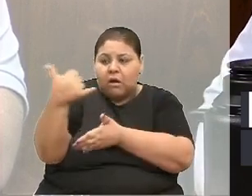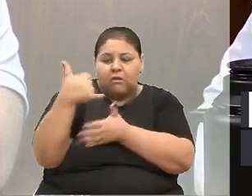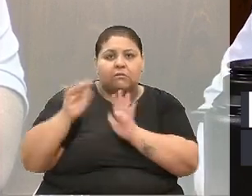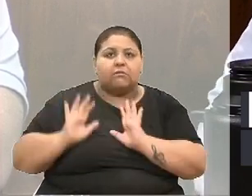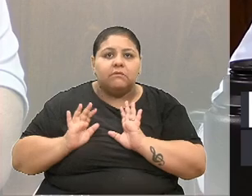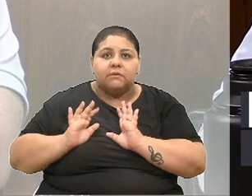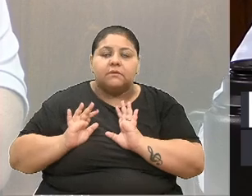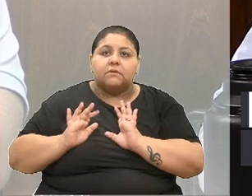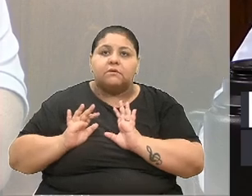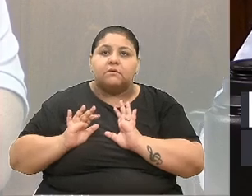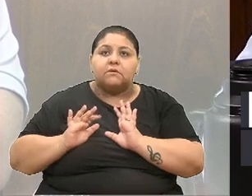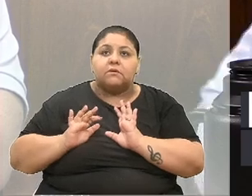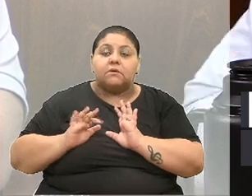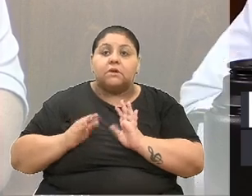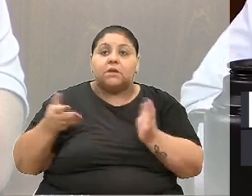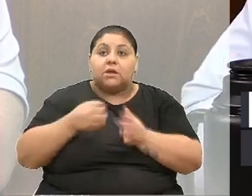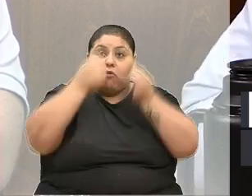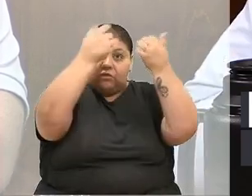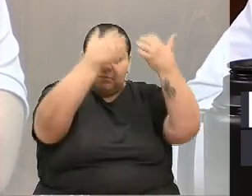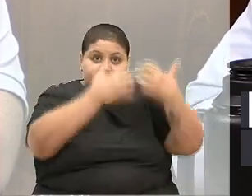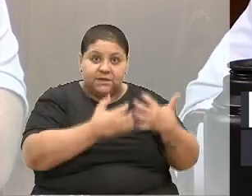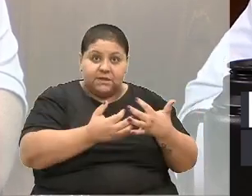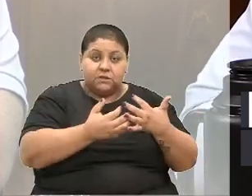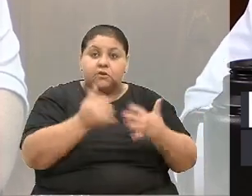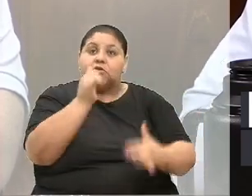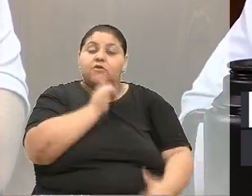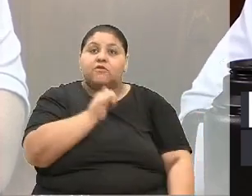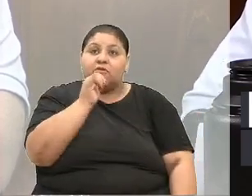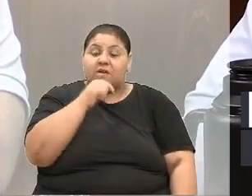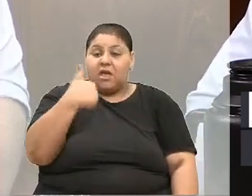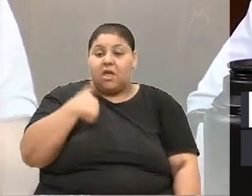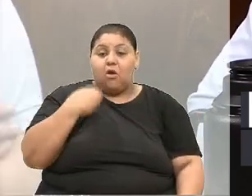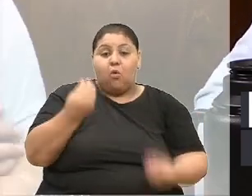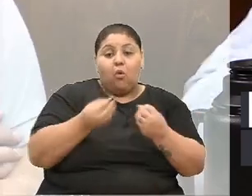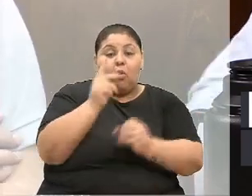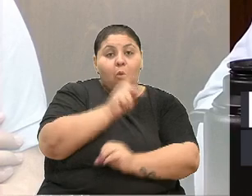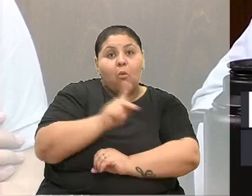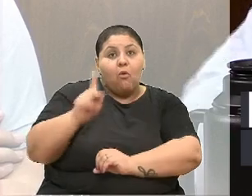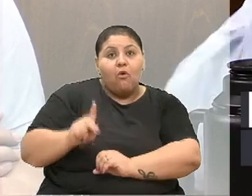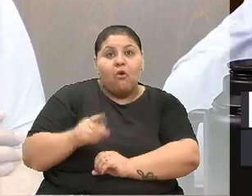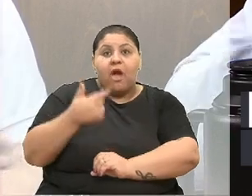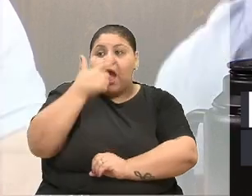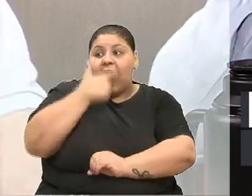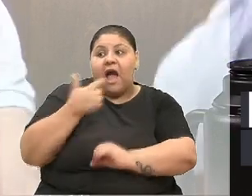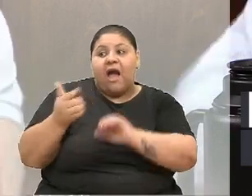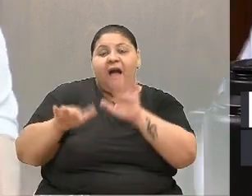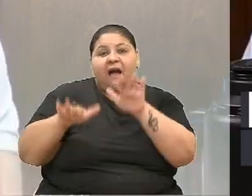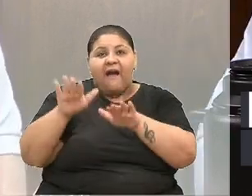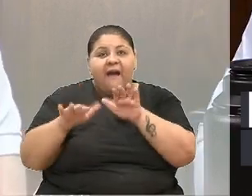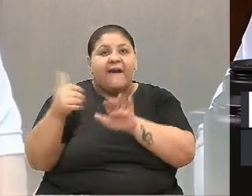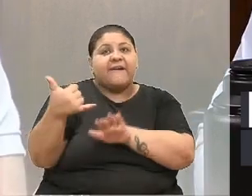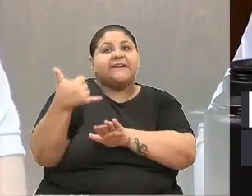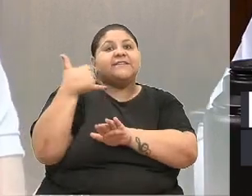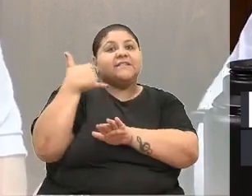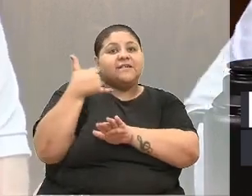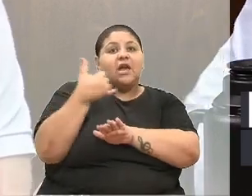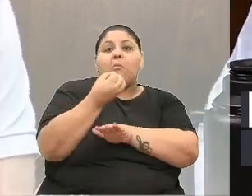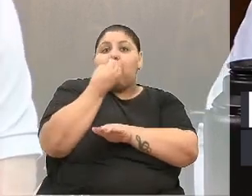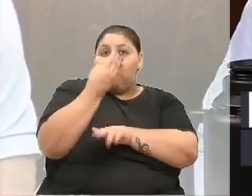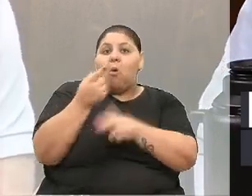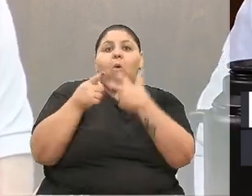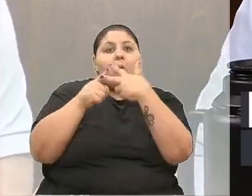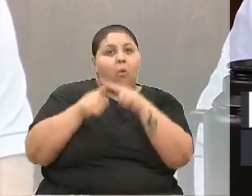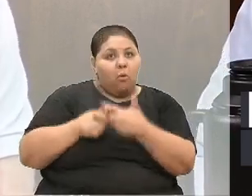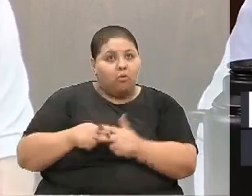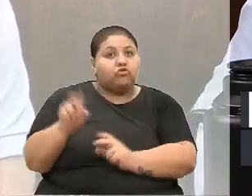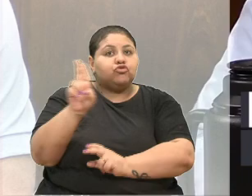pesquisavam. Então, eu estou trazendo esse exemplo porque, enquanto educador, eu acho que, às vezes, o celular é uma baita ferramenta, se